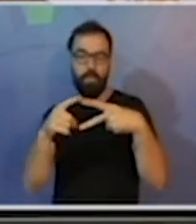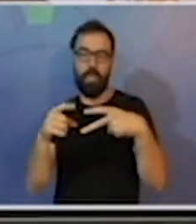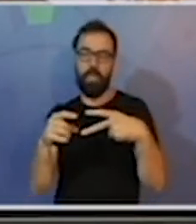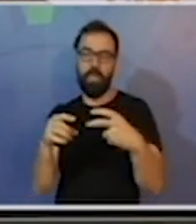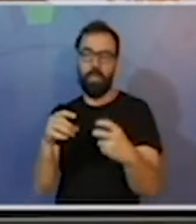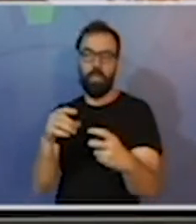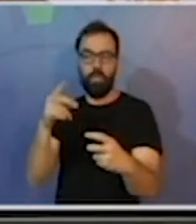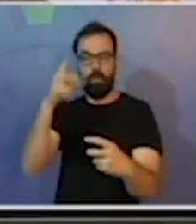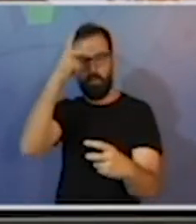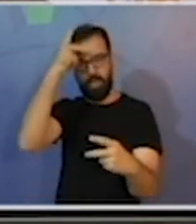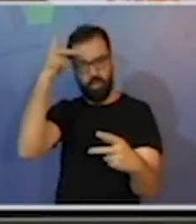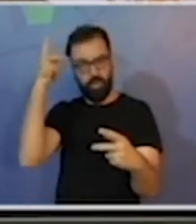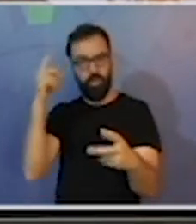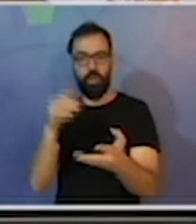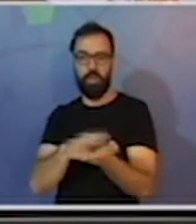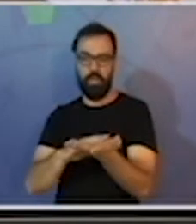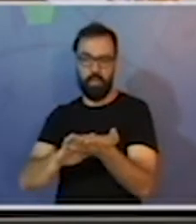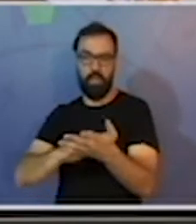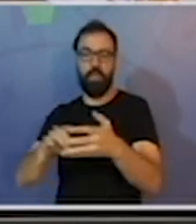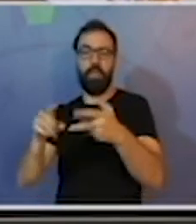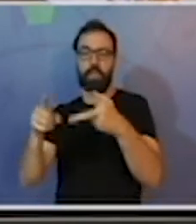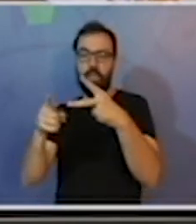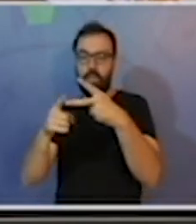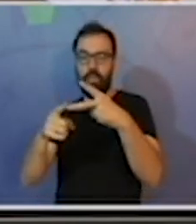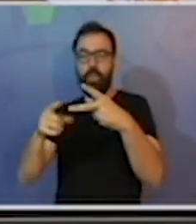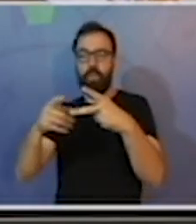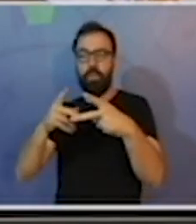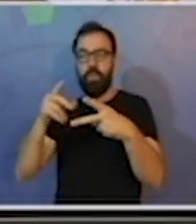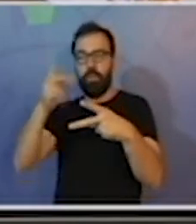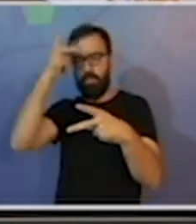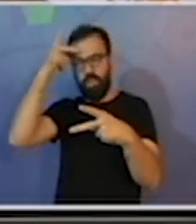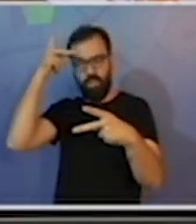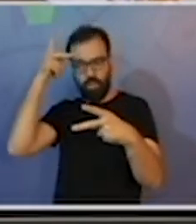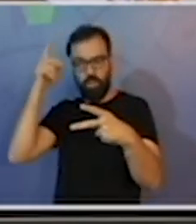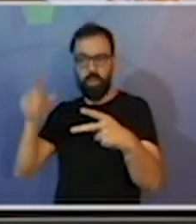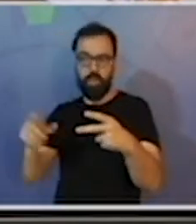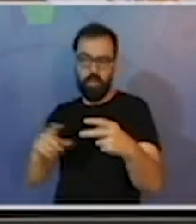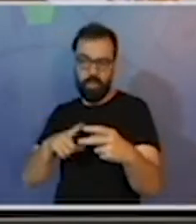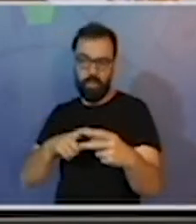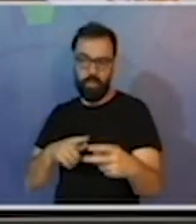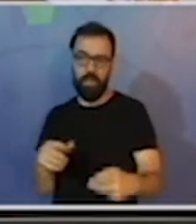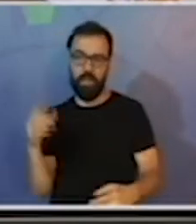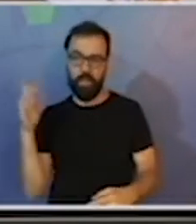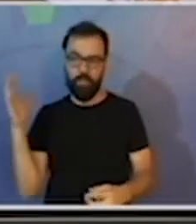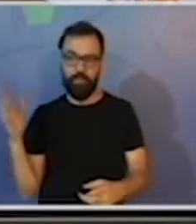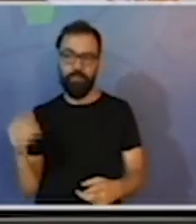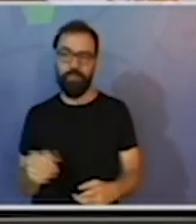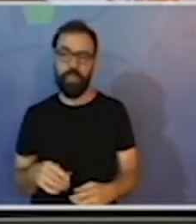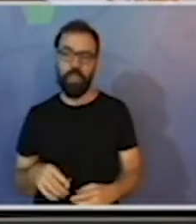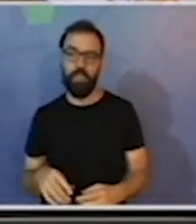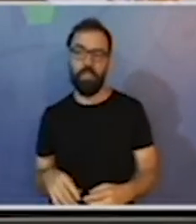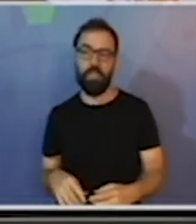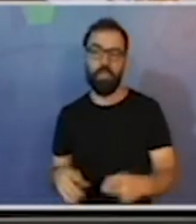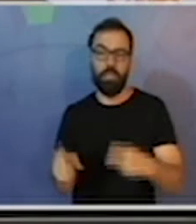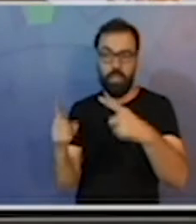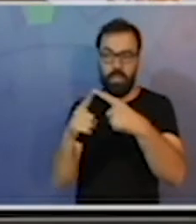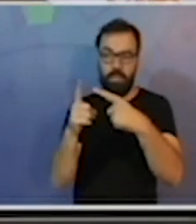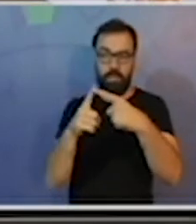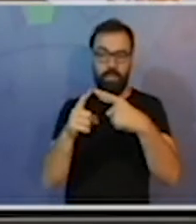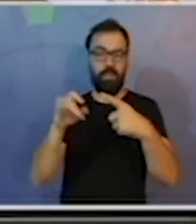a desinência e o infinitivo o tema canta mas R fica no infinitivo